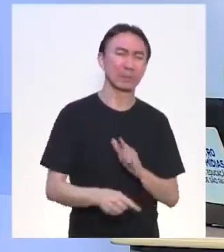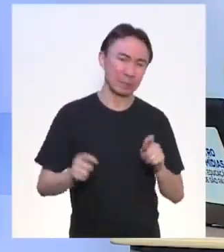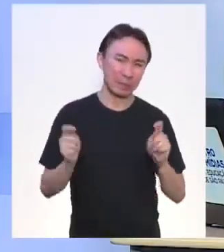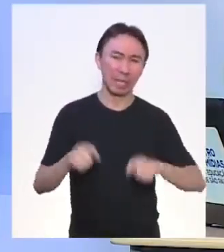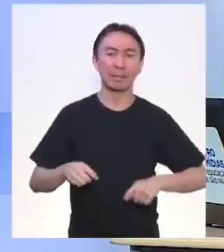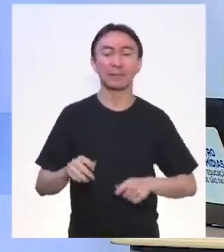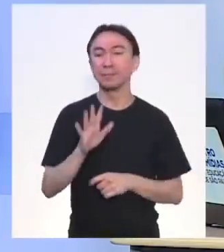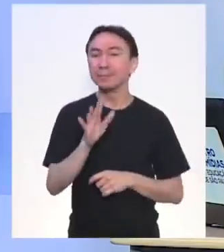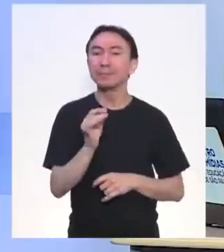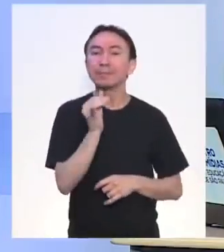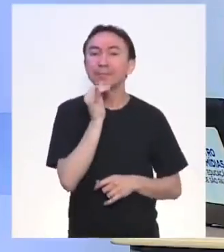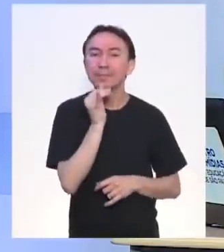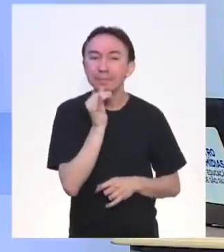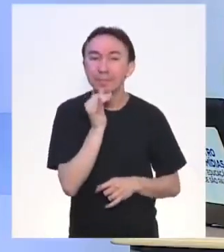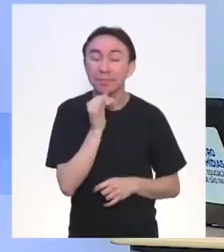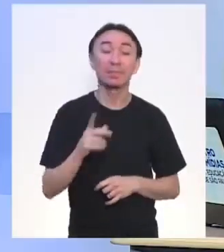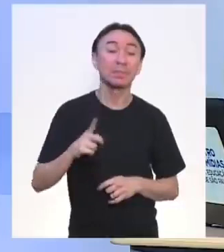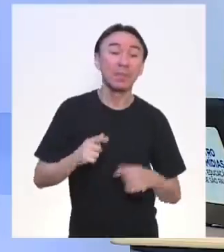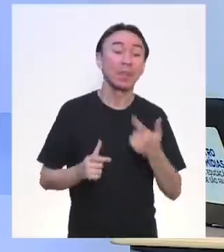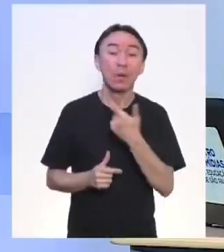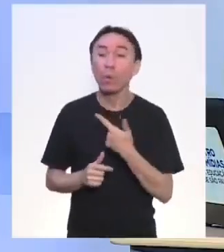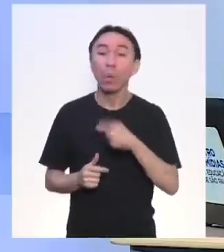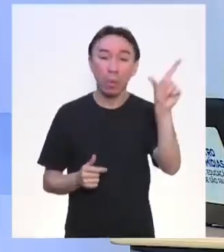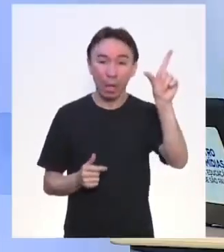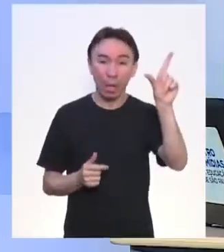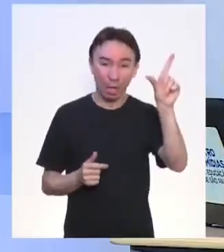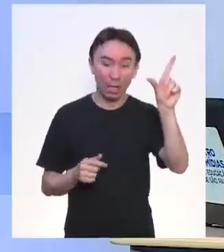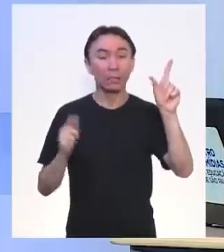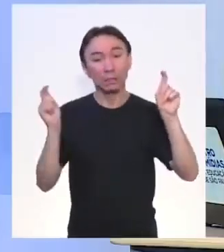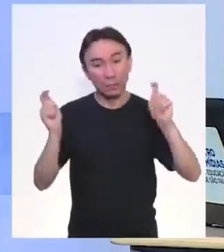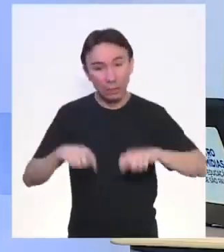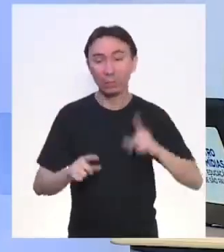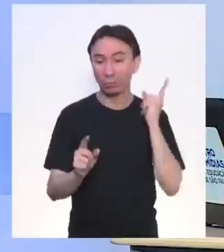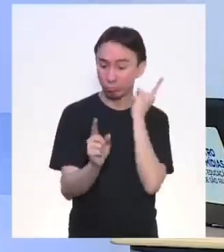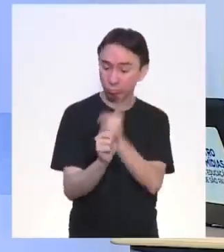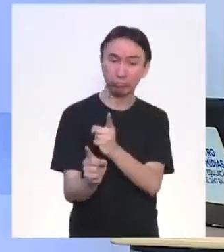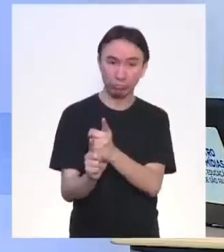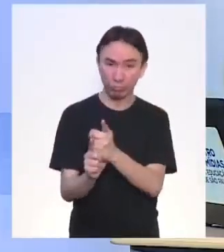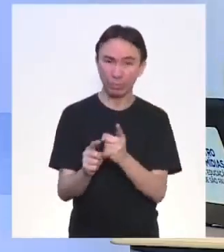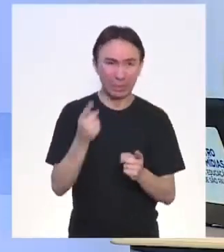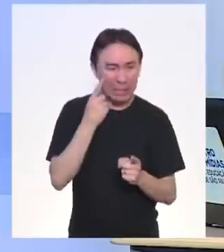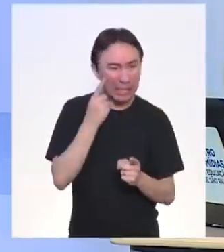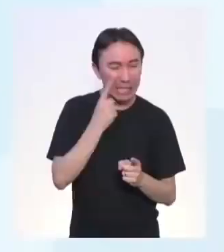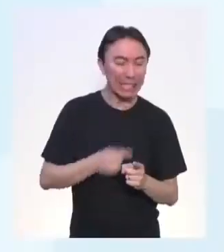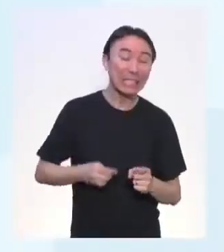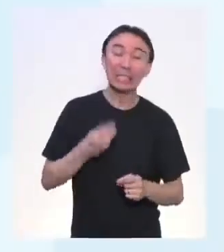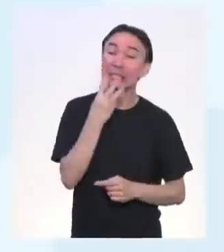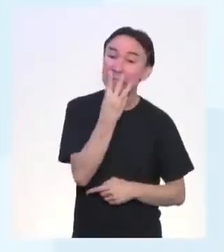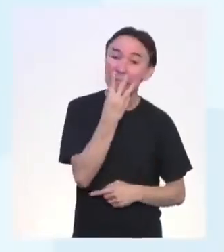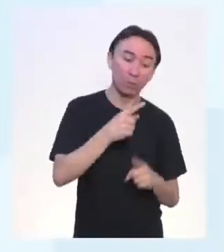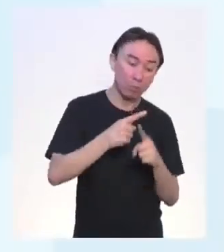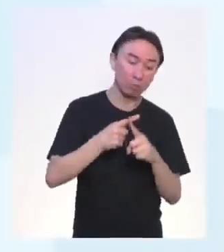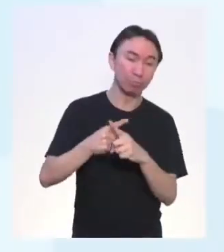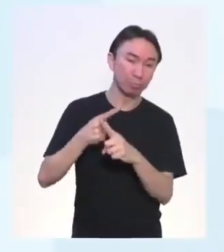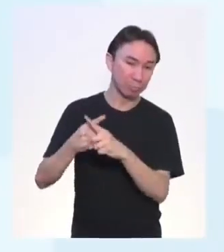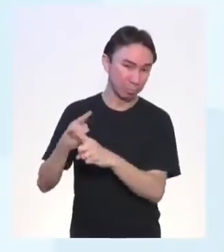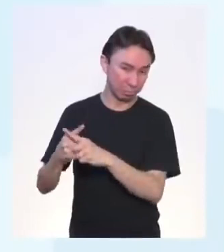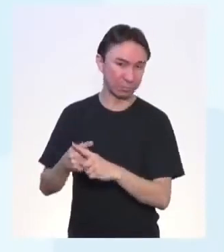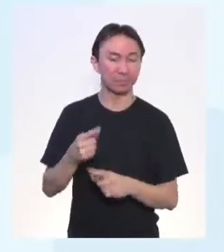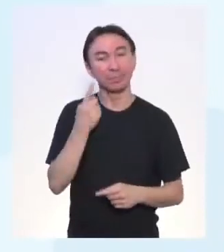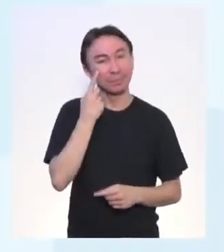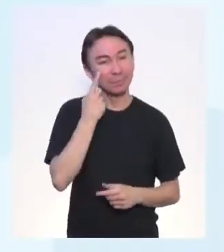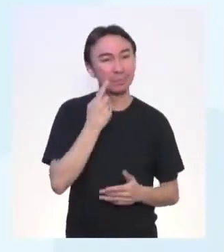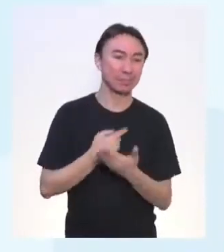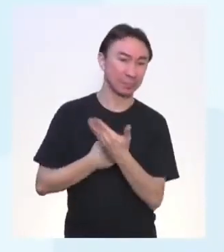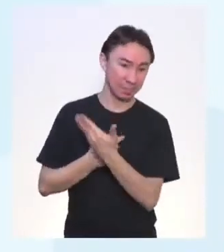outra maneira da gente descobrir quem são os múltiplos de 3 para colocar aqui, observando o número 6. Ó, se a